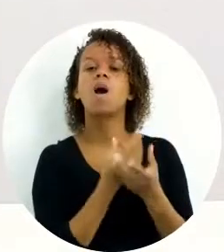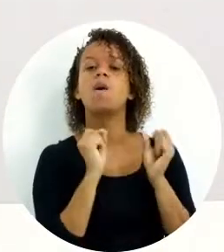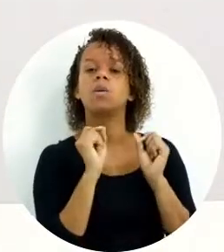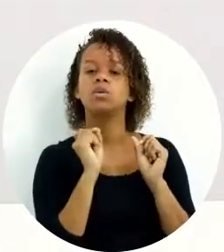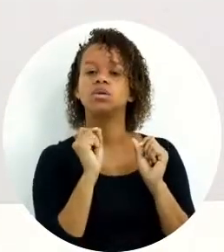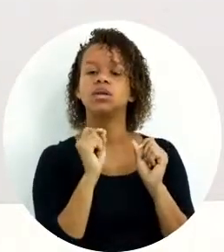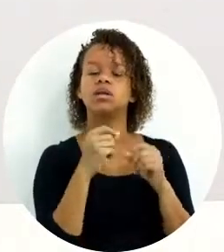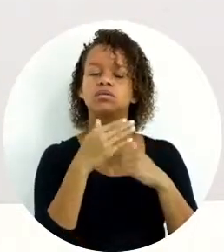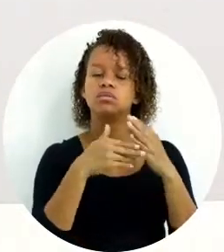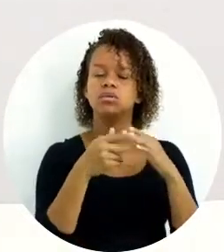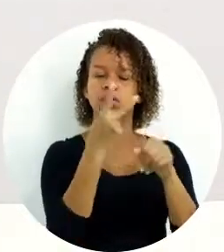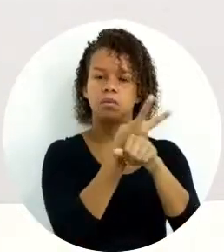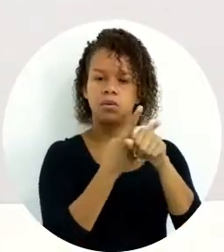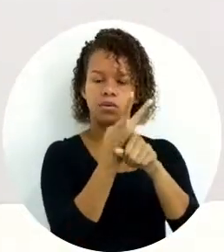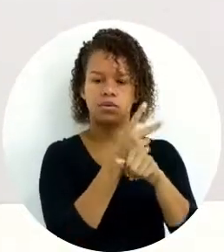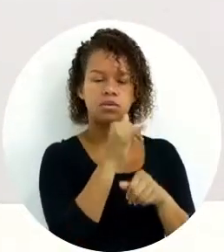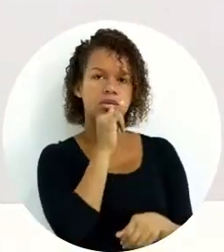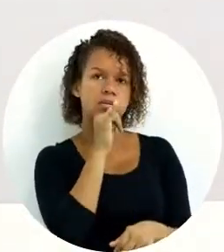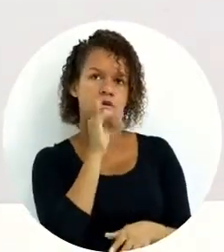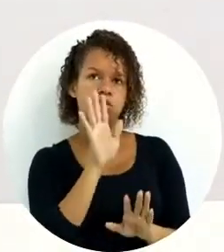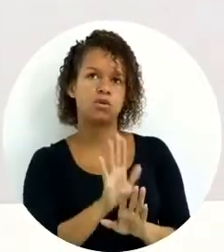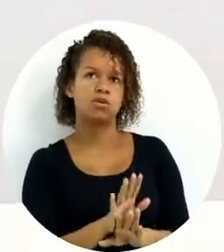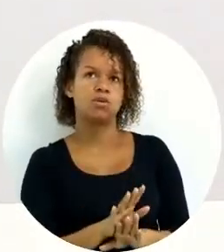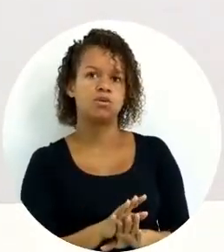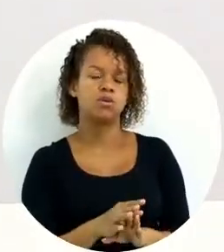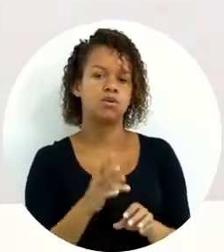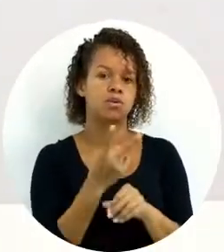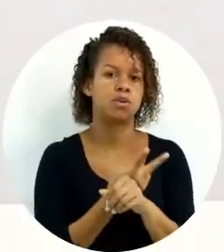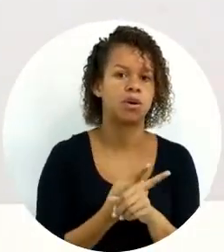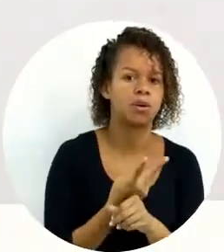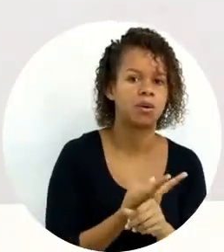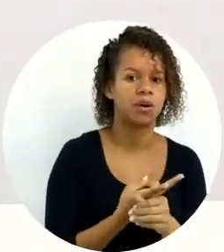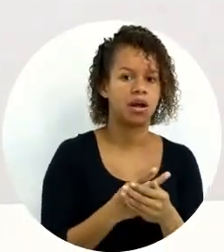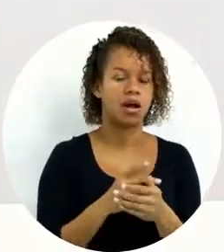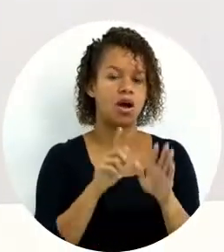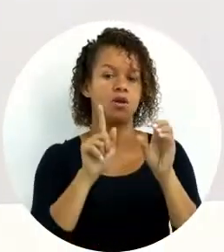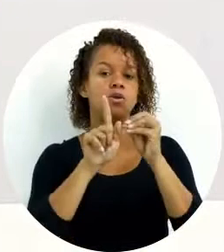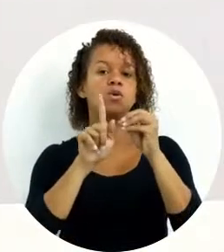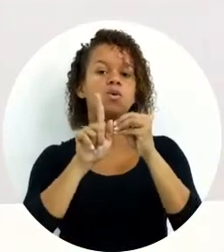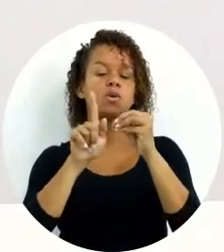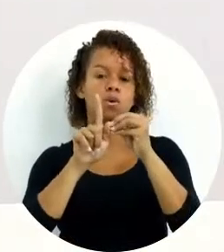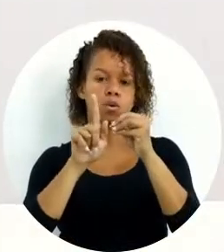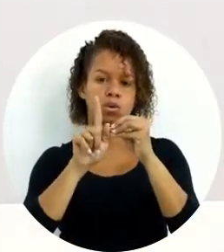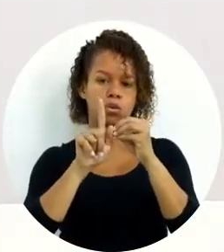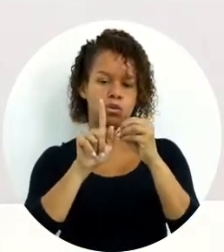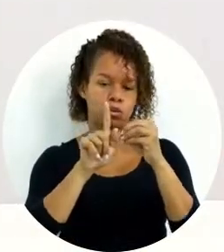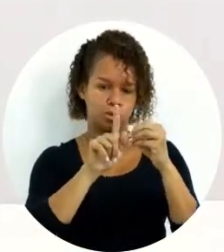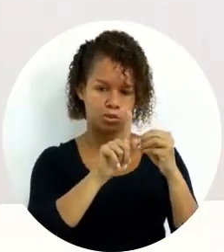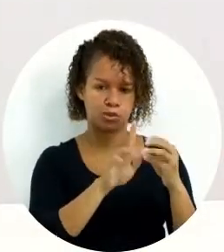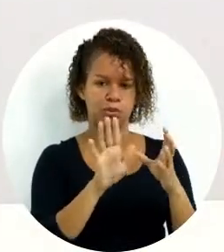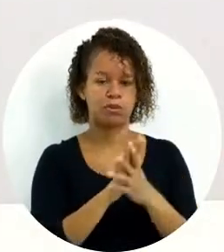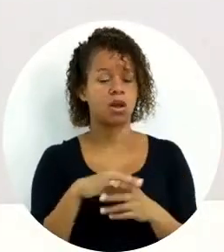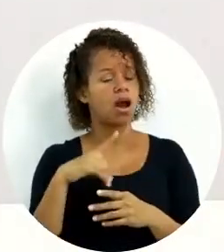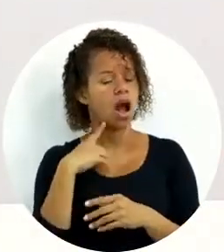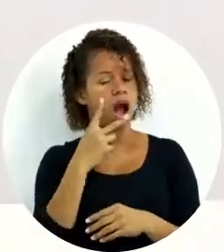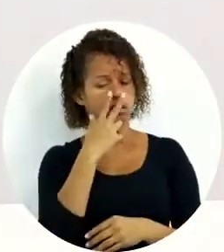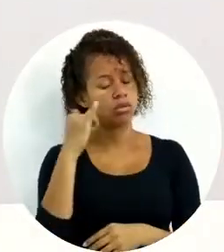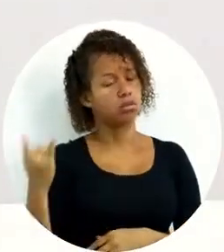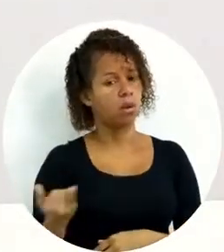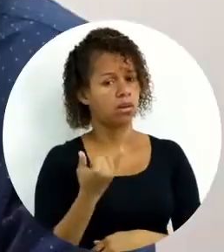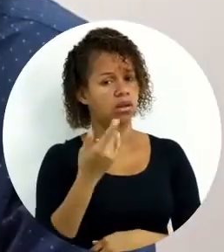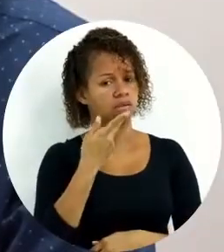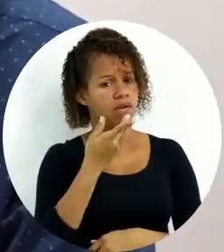esse mecanismo de busca, por exemplo, num buscador, o Google. Mas antes é importante a gente falar